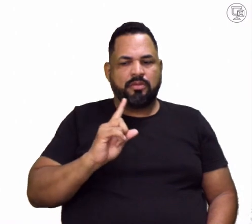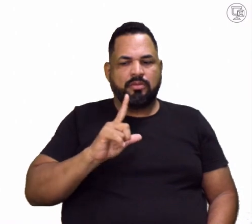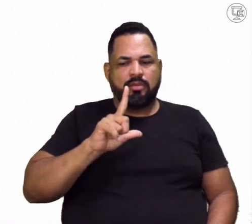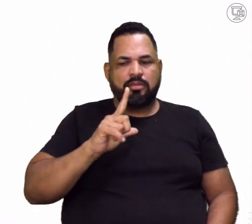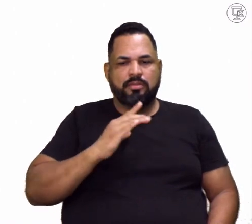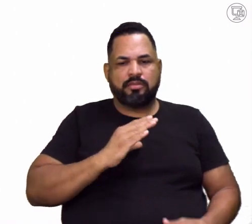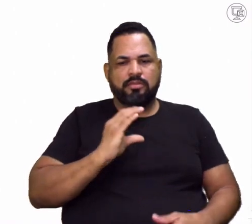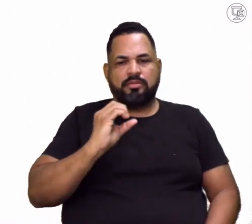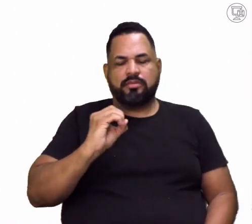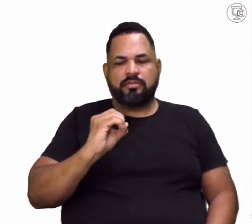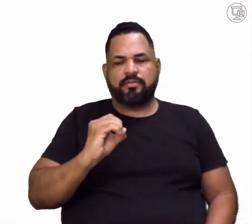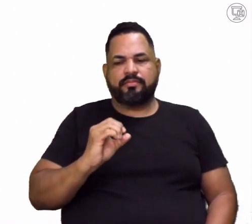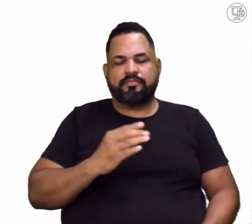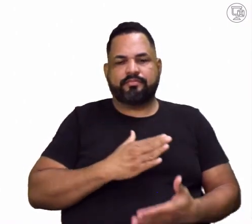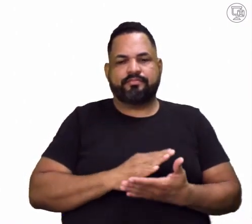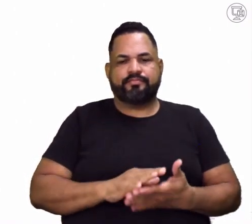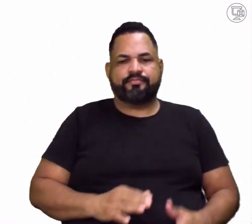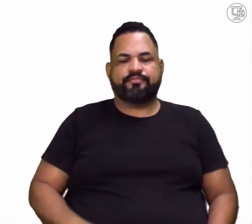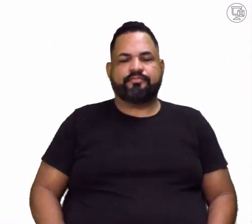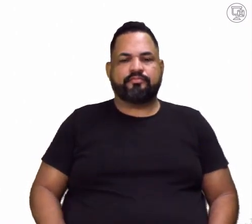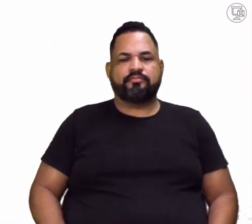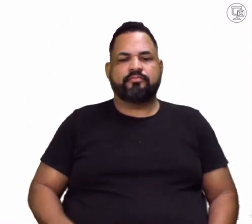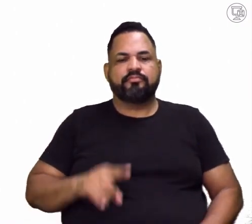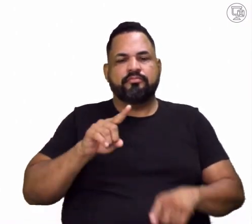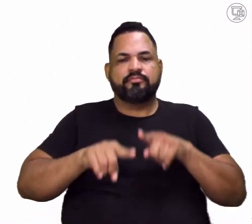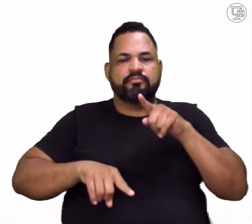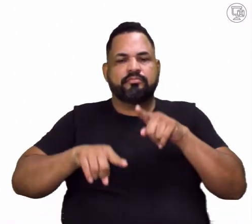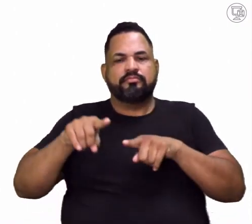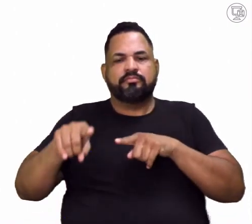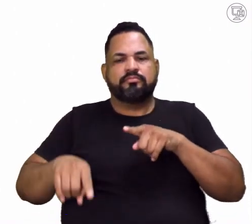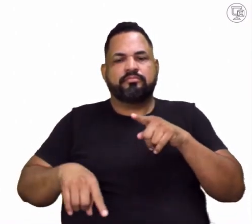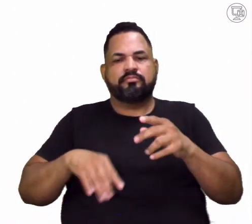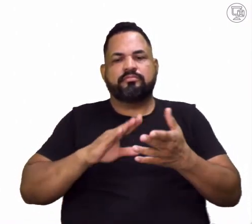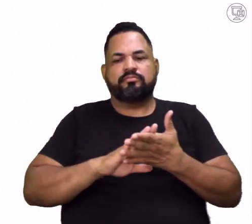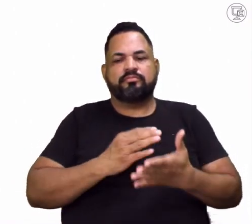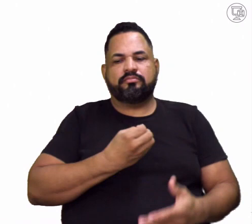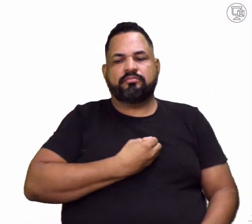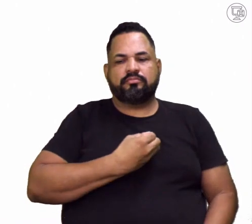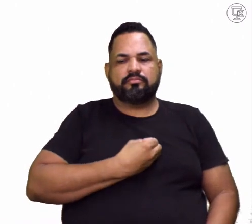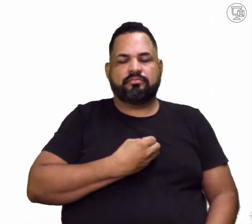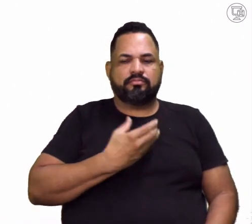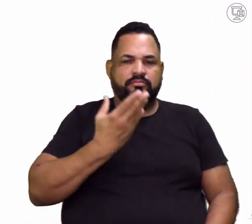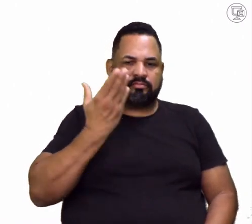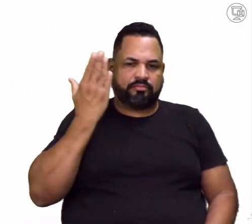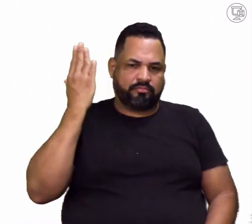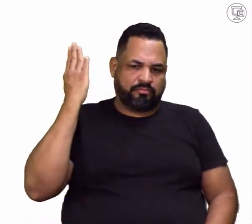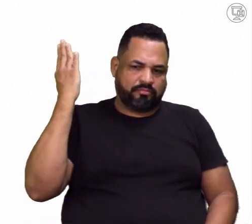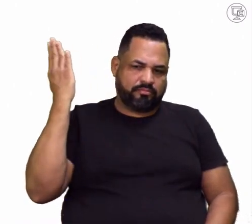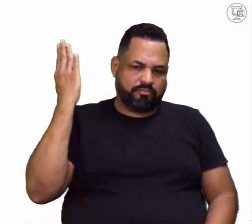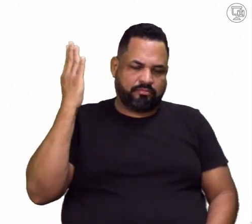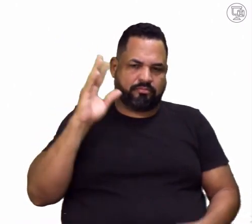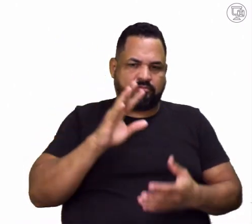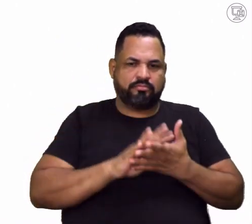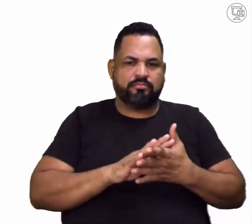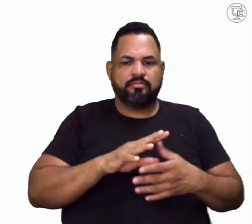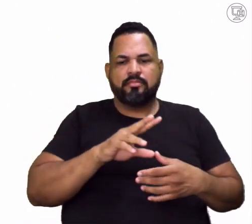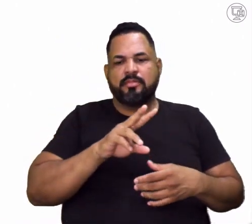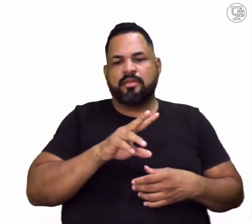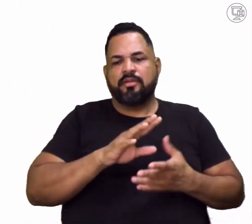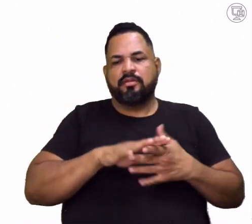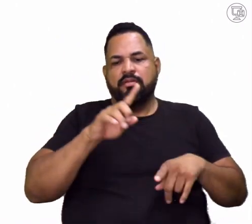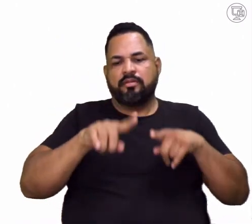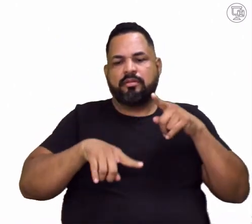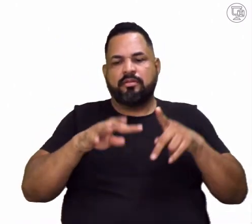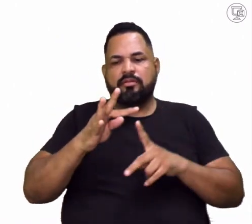ok a variação de volume é o volume Inicial vezes o coeficiente natação térmica vezes a variação de